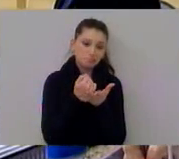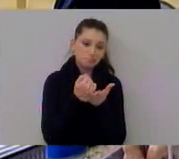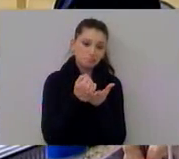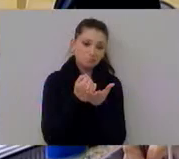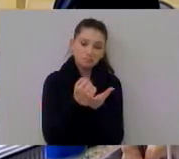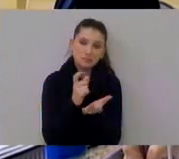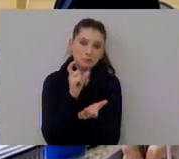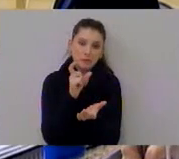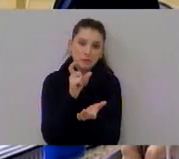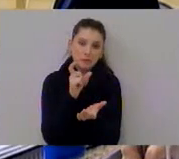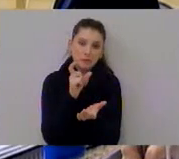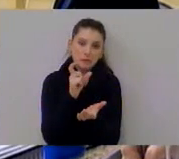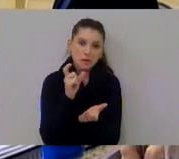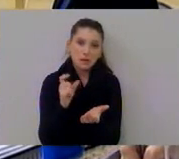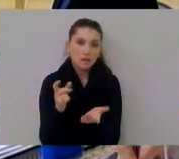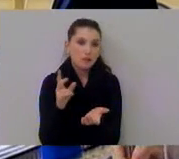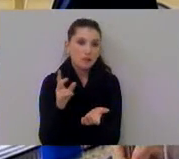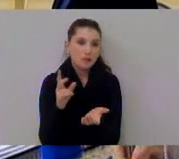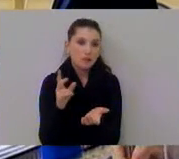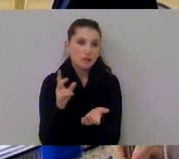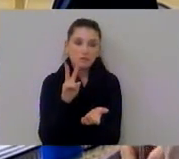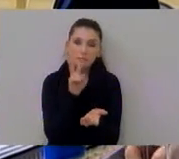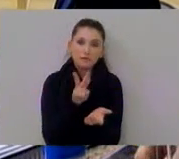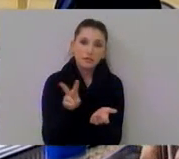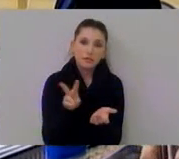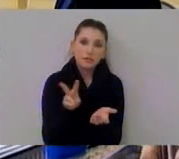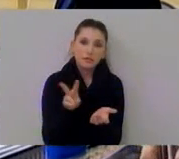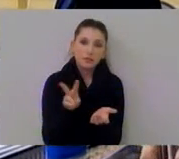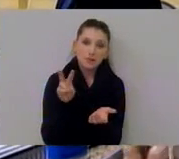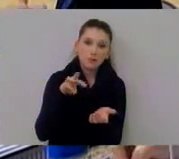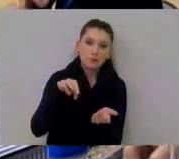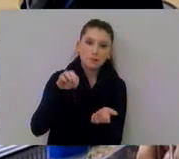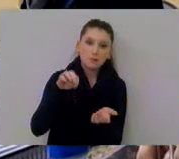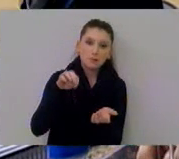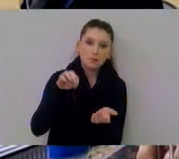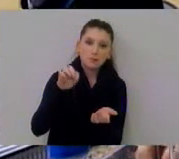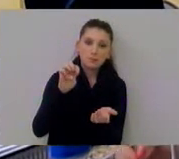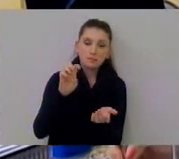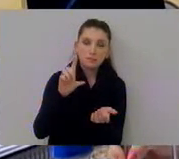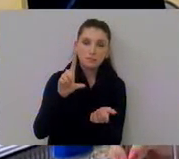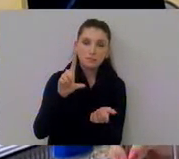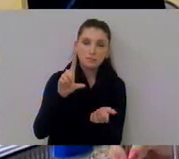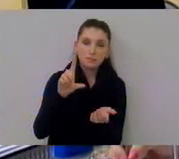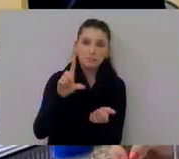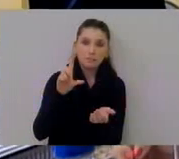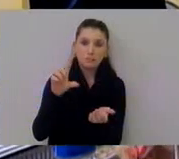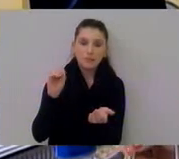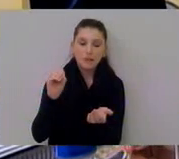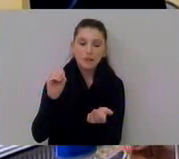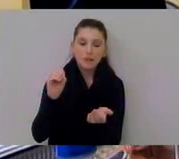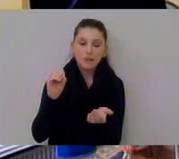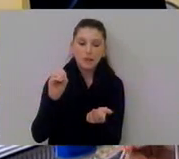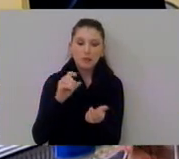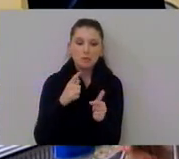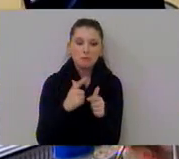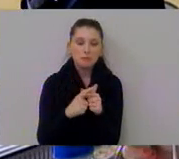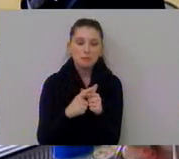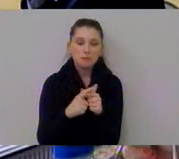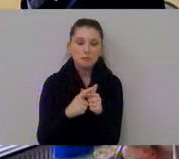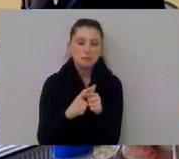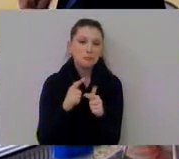do que tem acontecido com todo o Brasil na questão